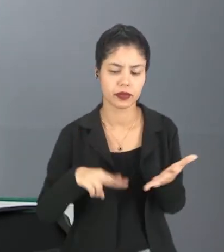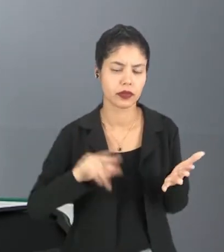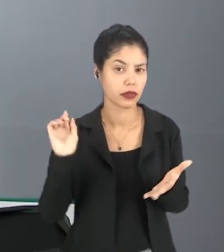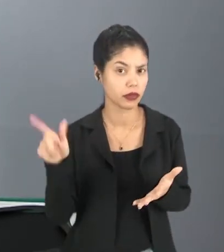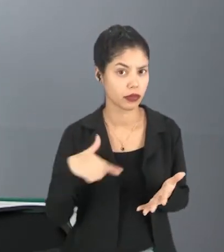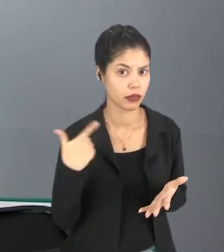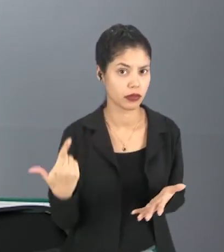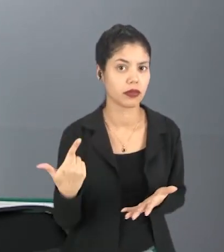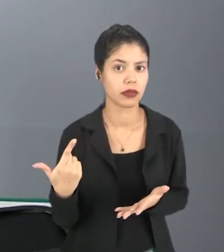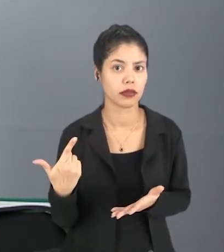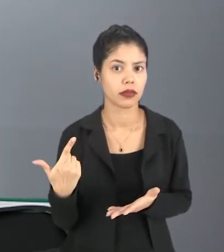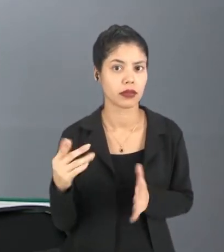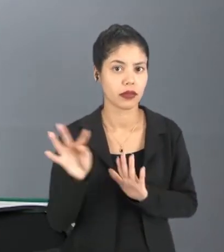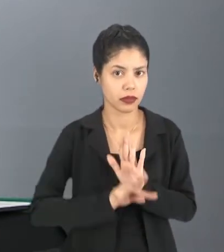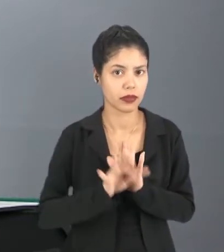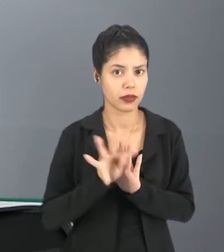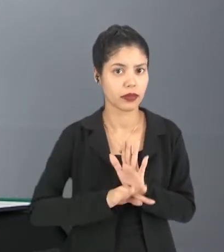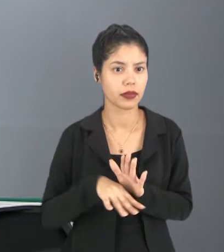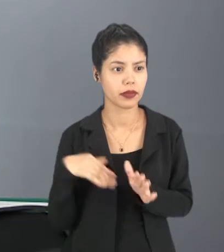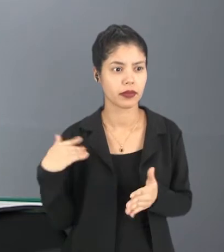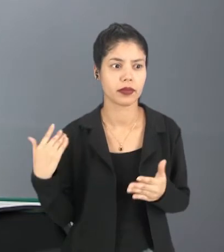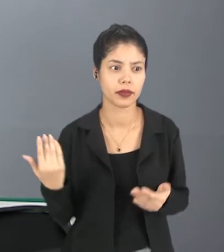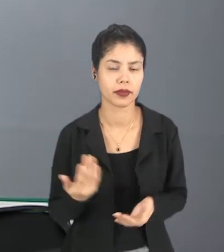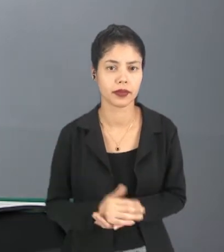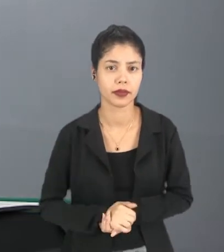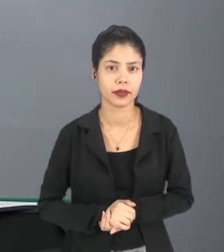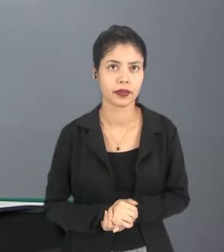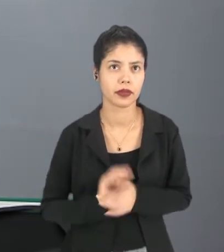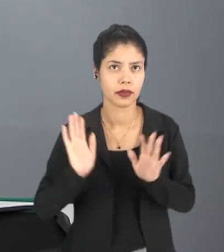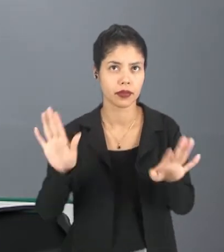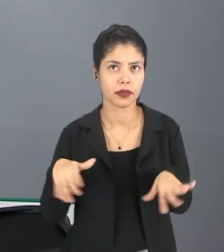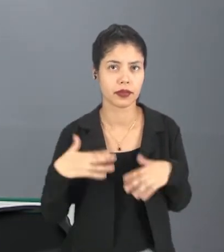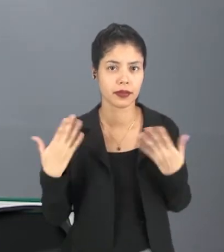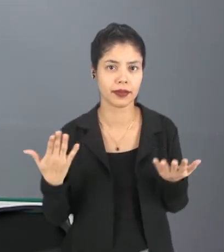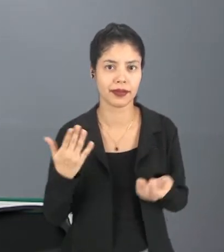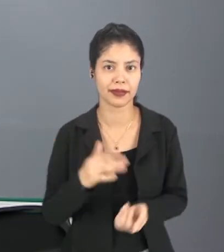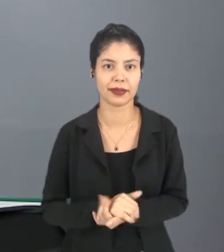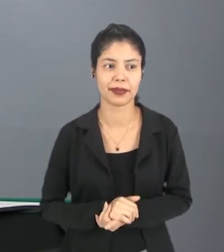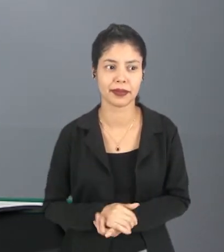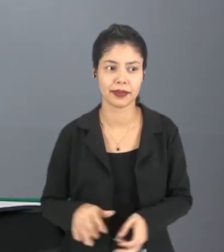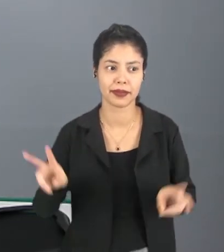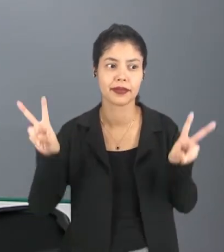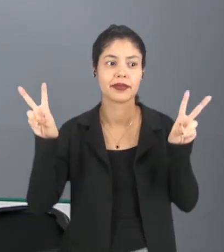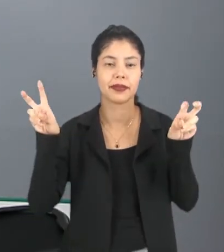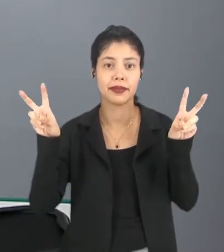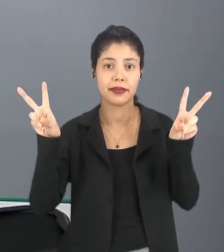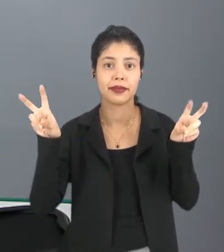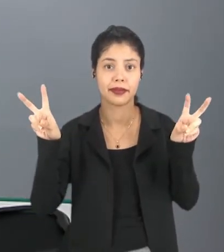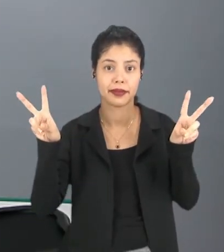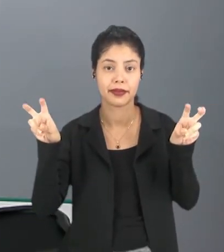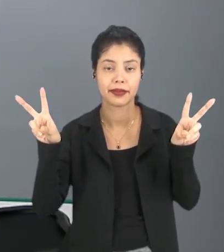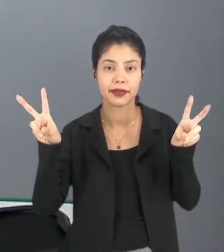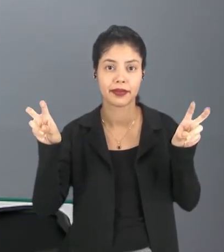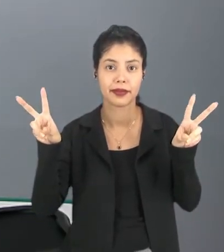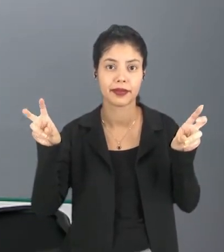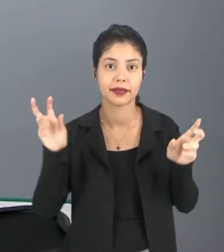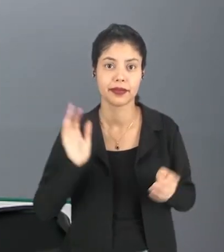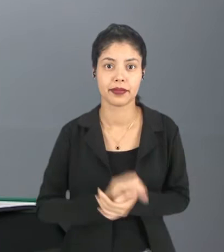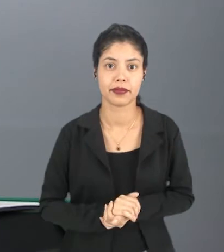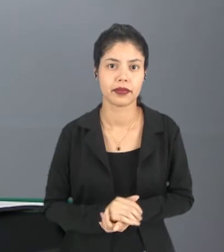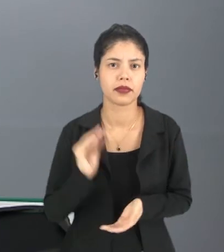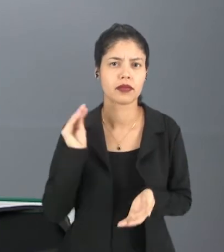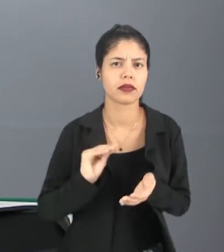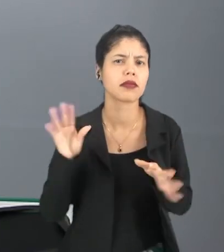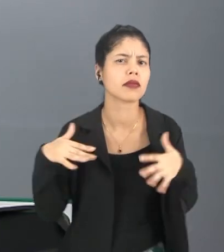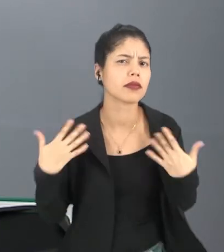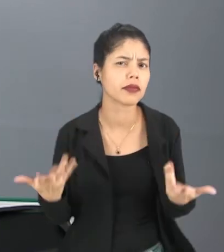outra forma o nosso texto, vamos lá? Qual é o título do nosso texto? O título, ele geralmente fica